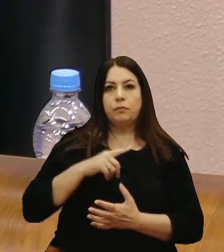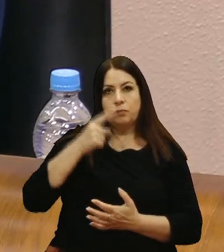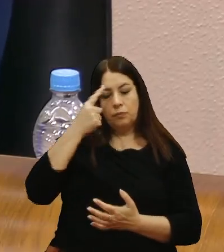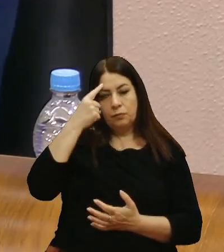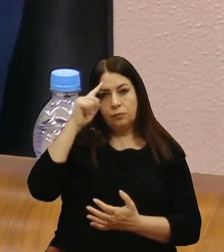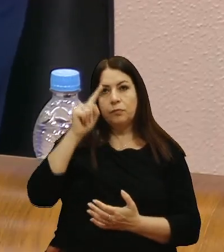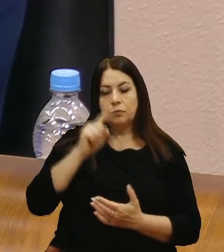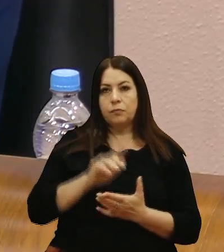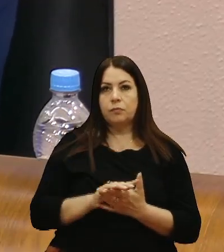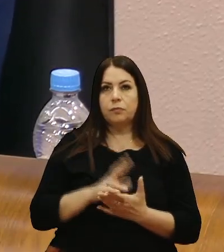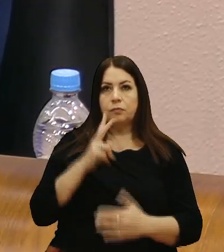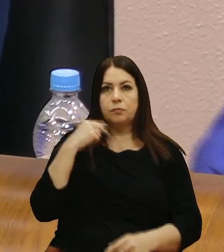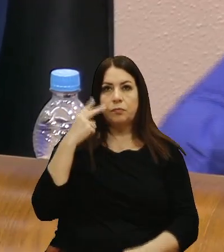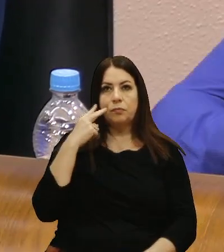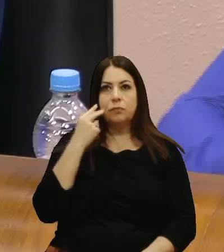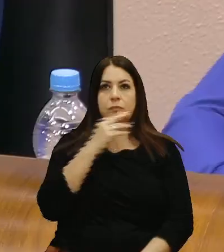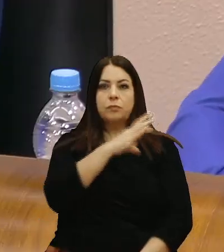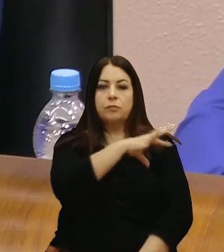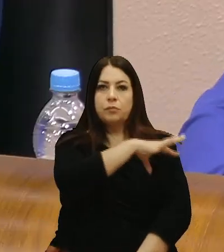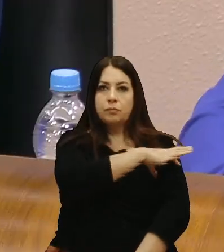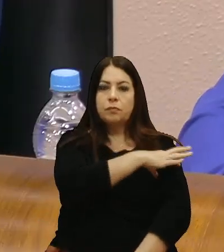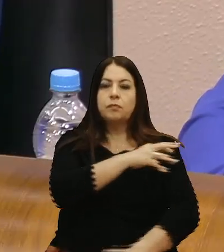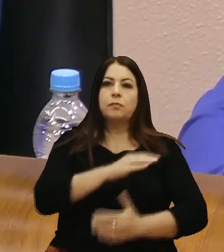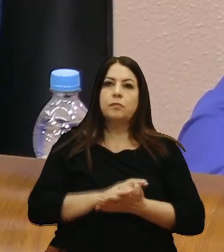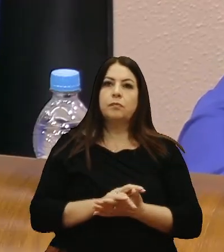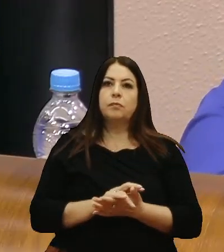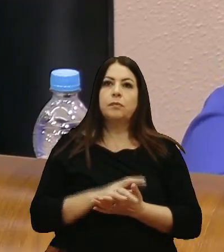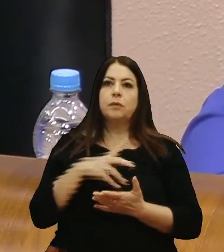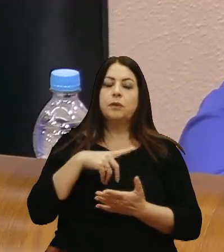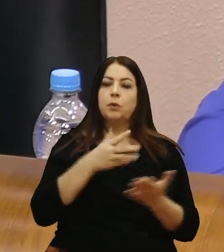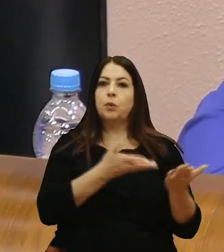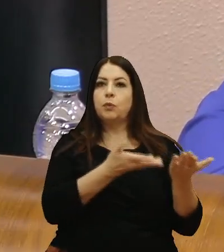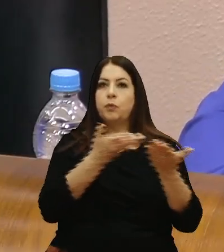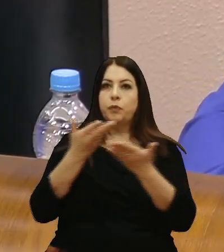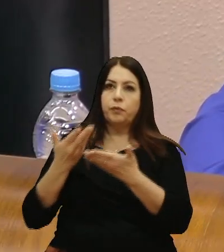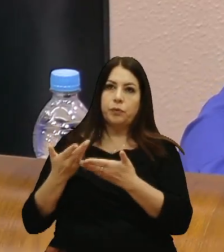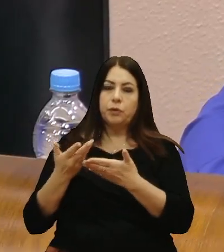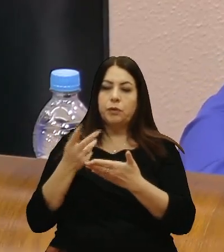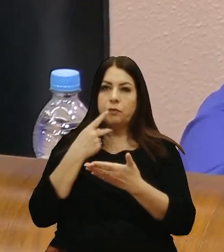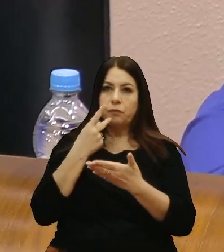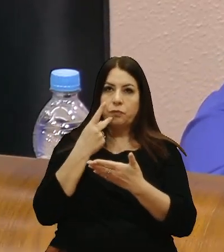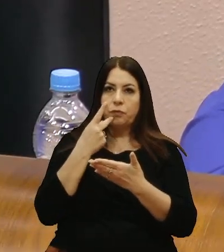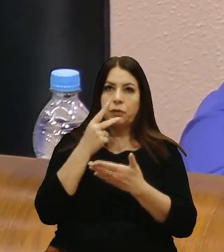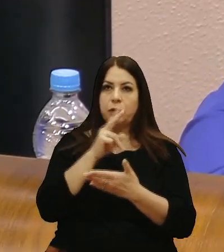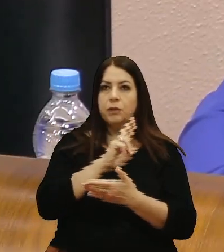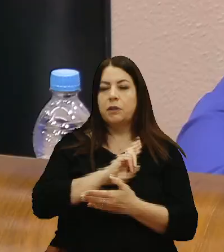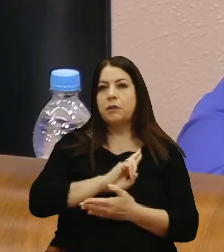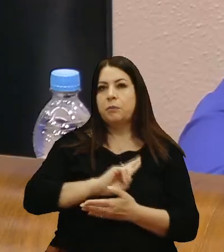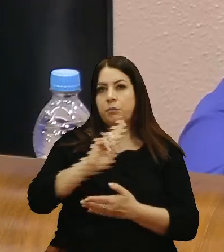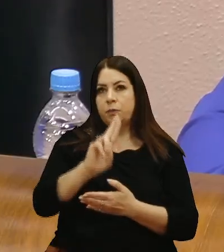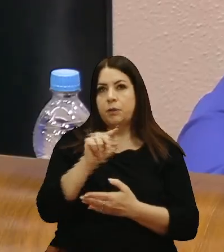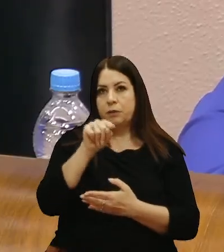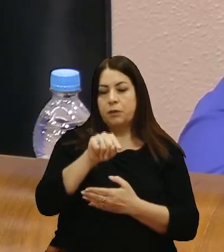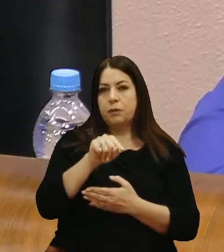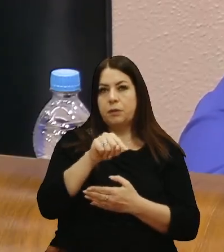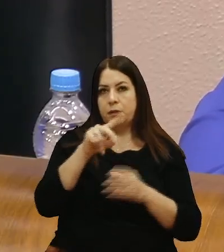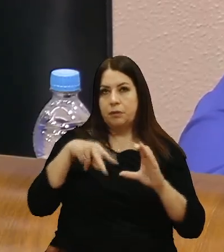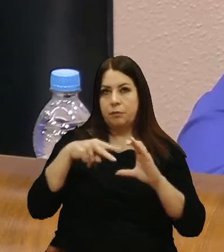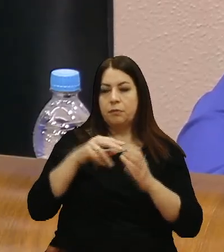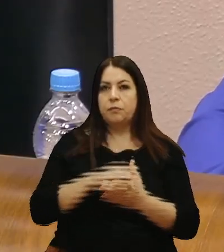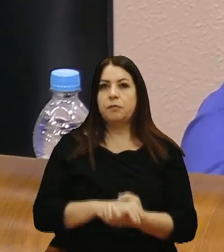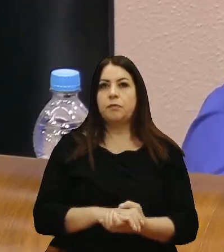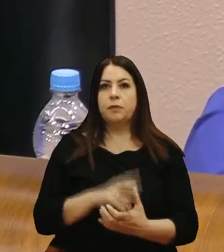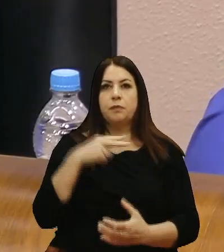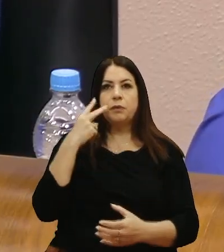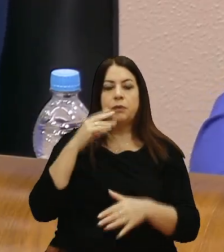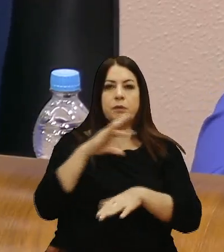iniciativa do vereador capitão Ramon, a quem convido a se pronunciar em nome deste Poder Legislativo.